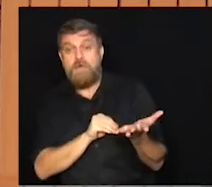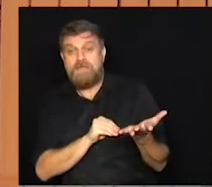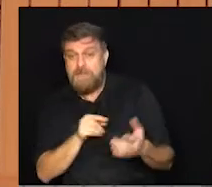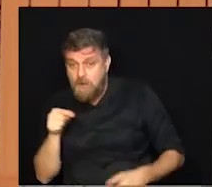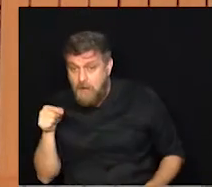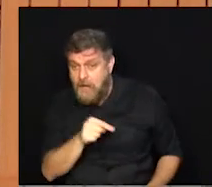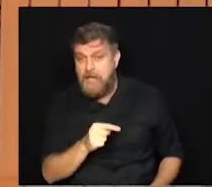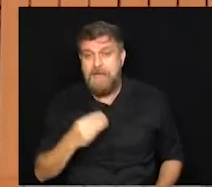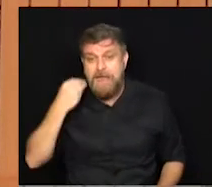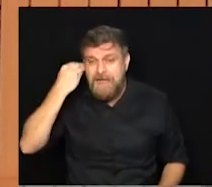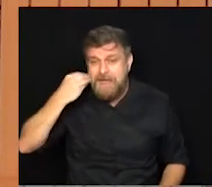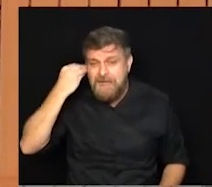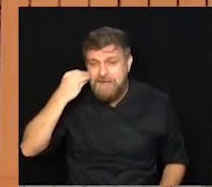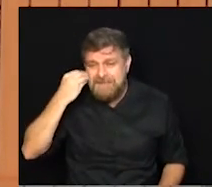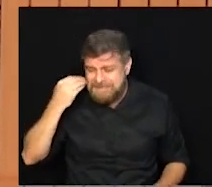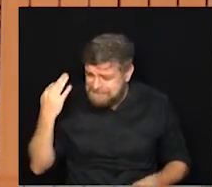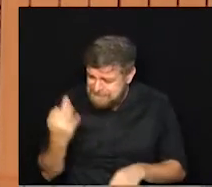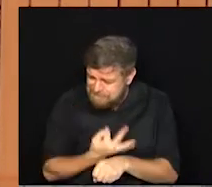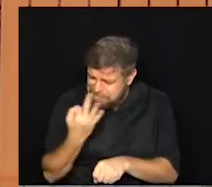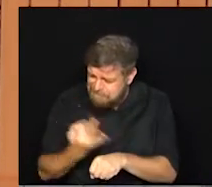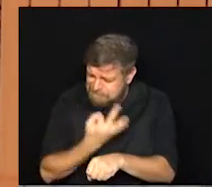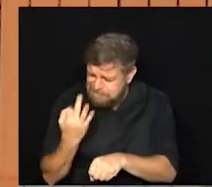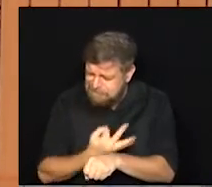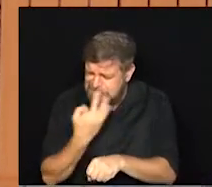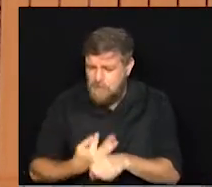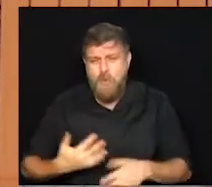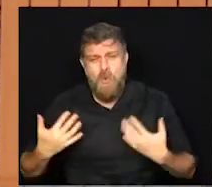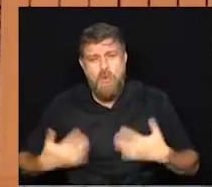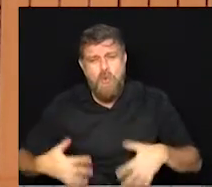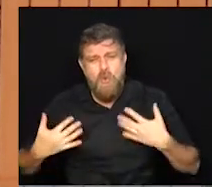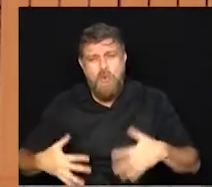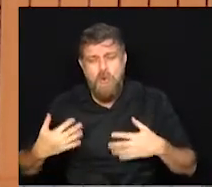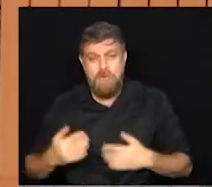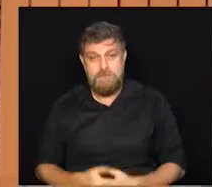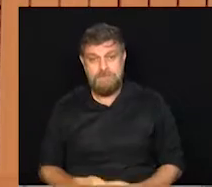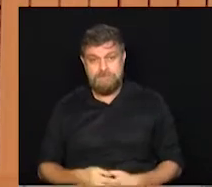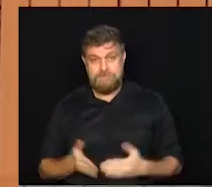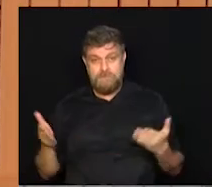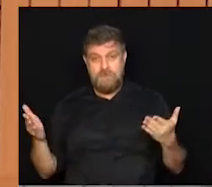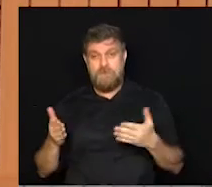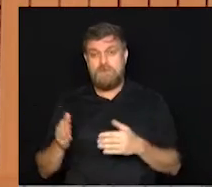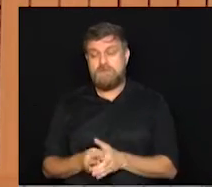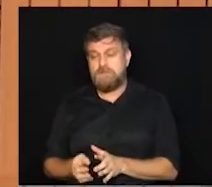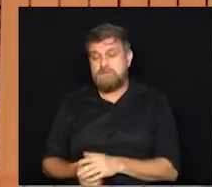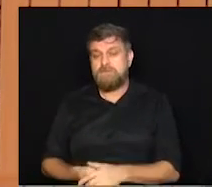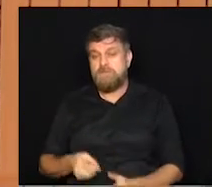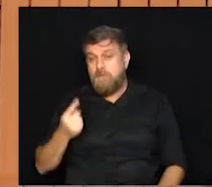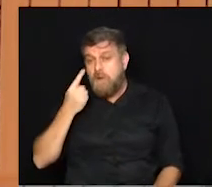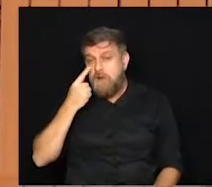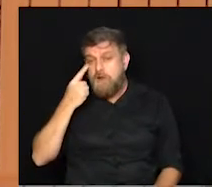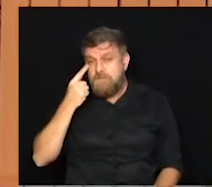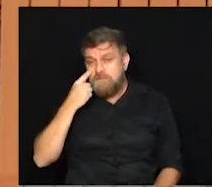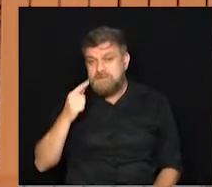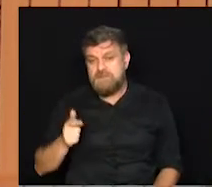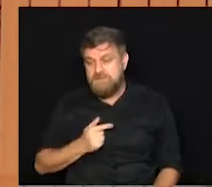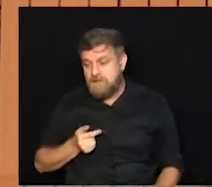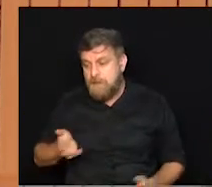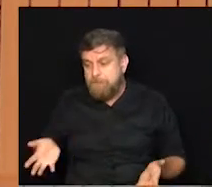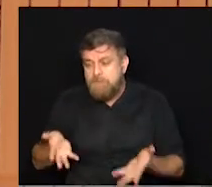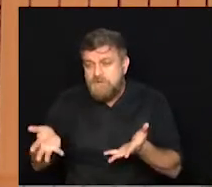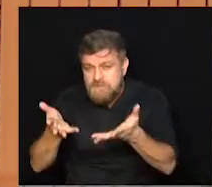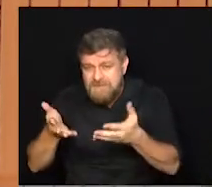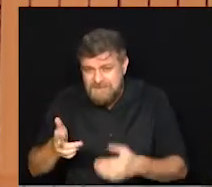passando. A luta é muito grande. Se você pegar hoje, quanto você vê hoje aí no motivacional?